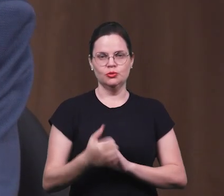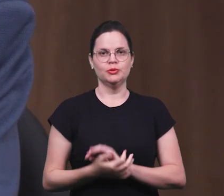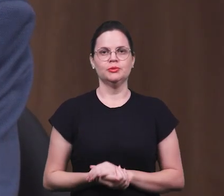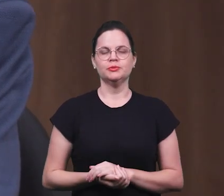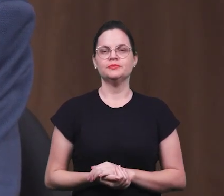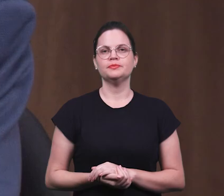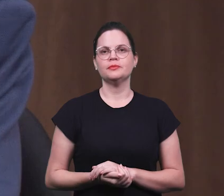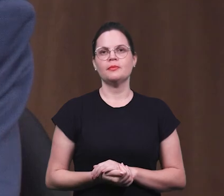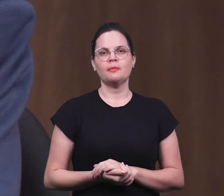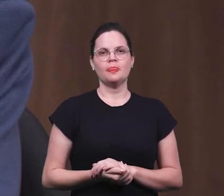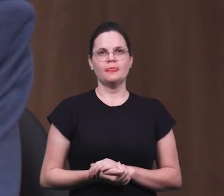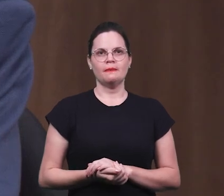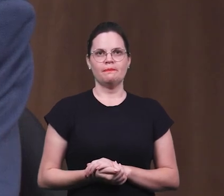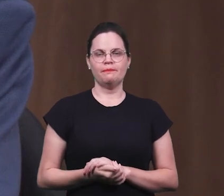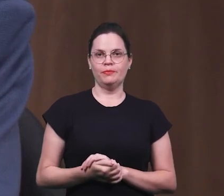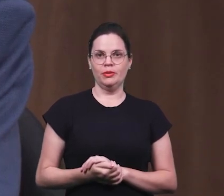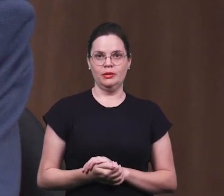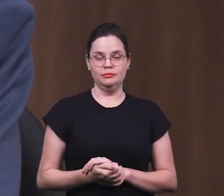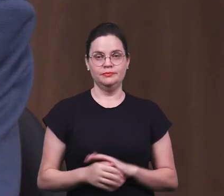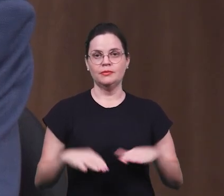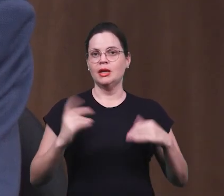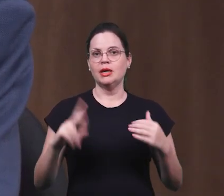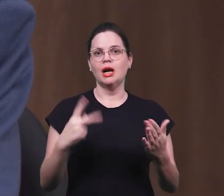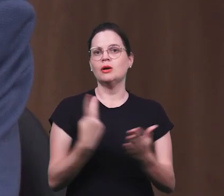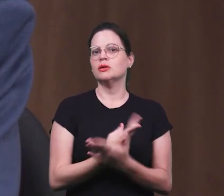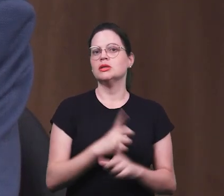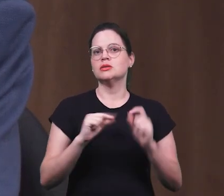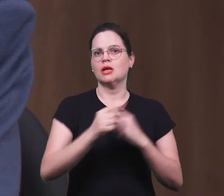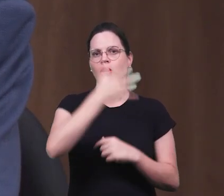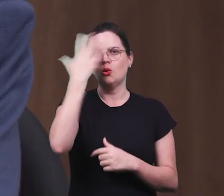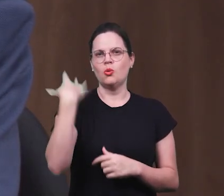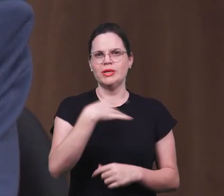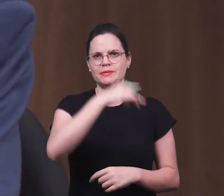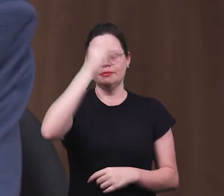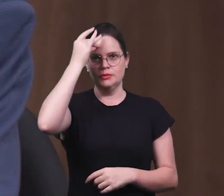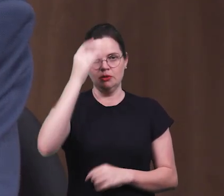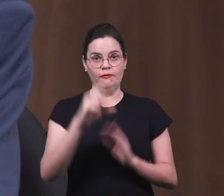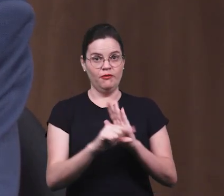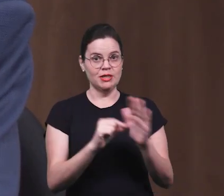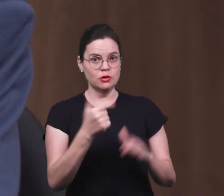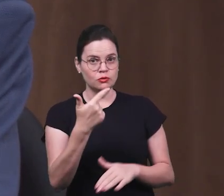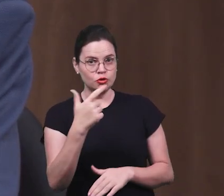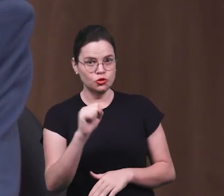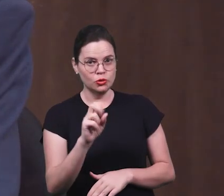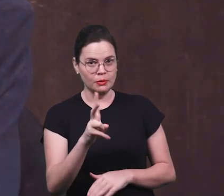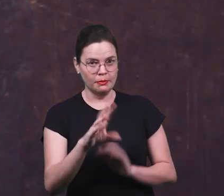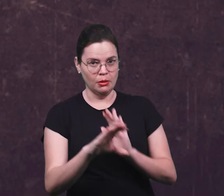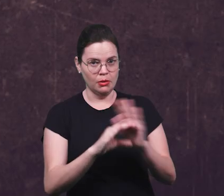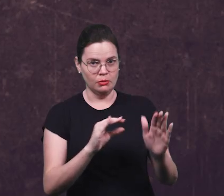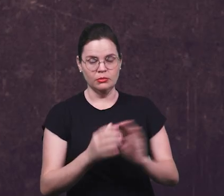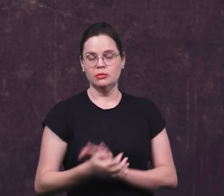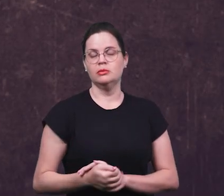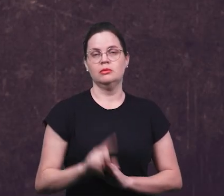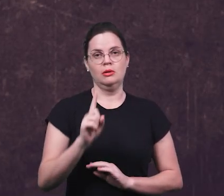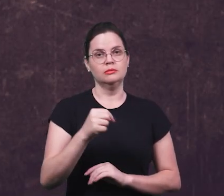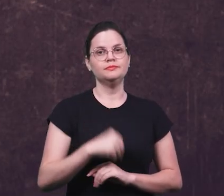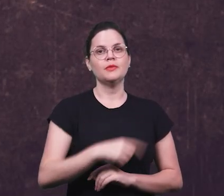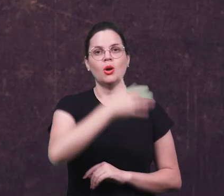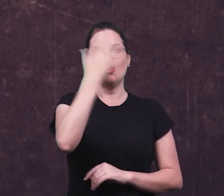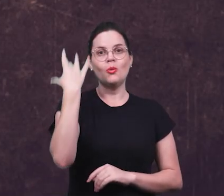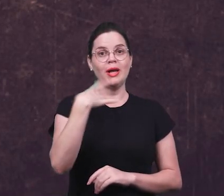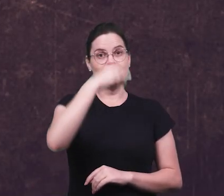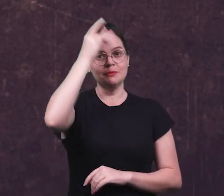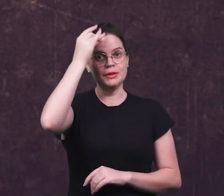do fato, né? E pareceu bem ao Espírito Santo, versículo 28, né? No mesmo capítulo. Pareceu bem ao